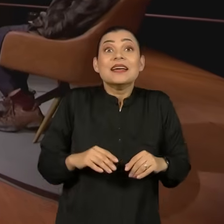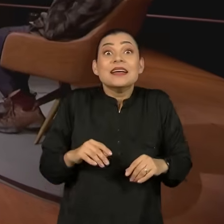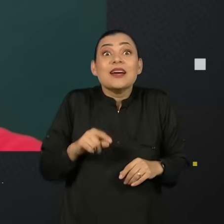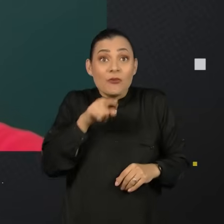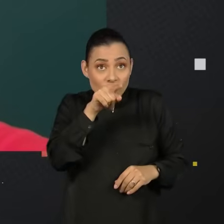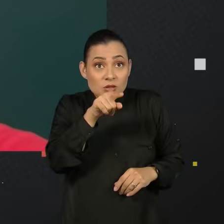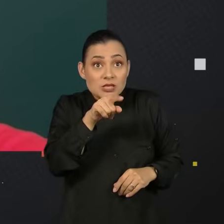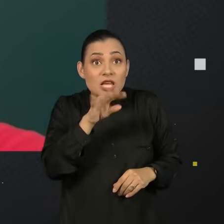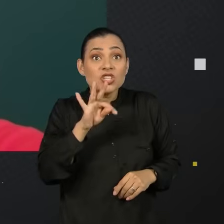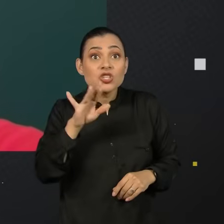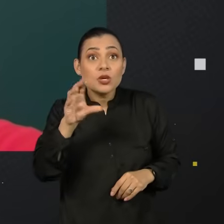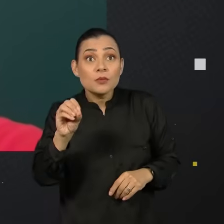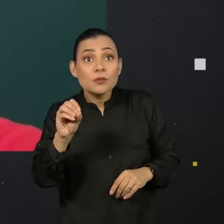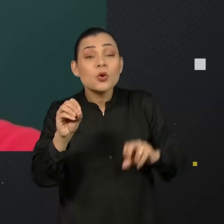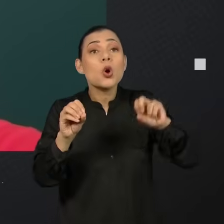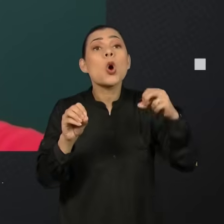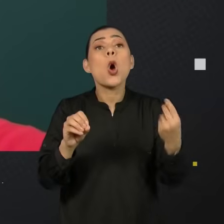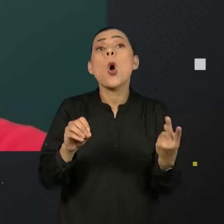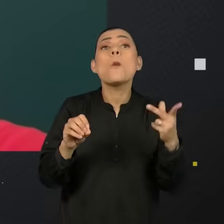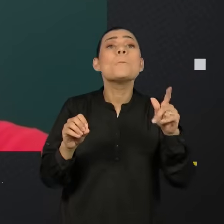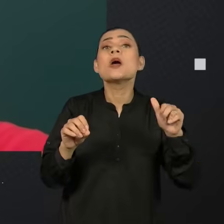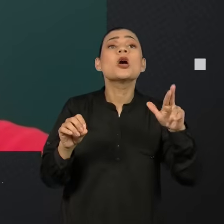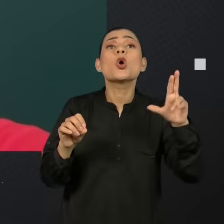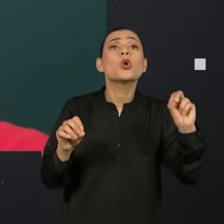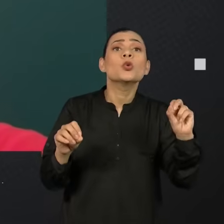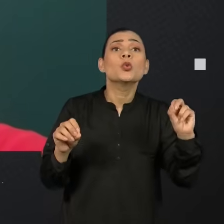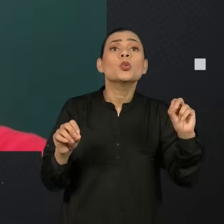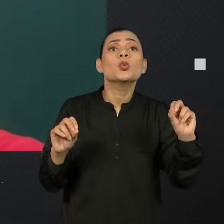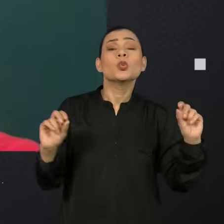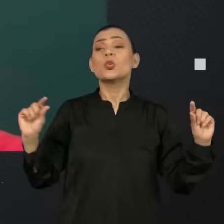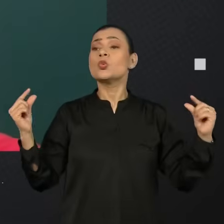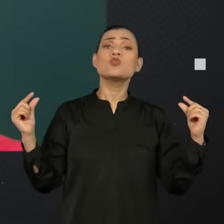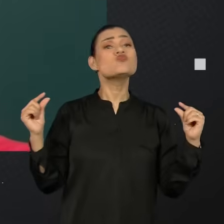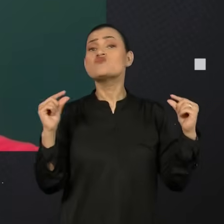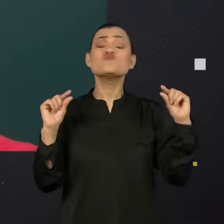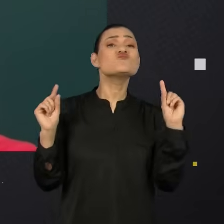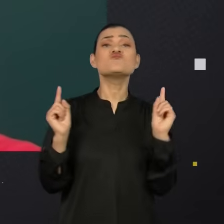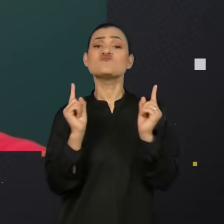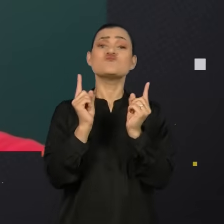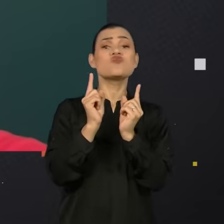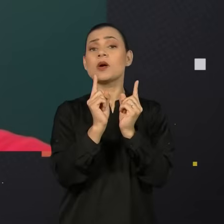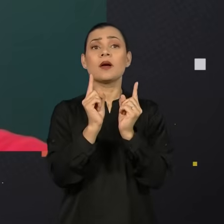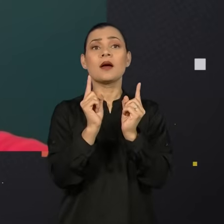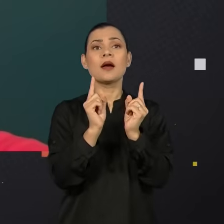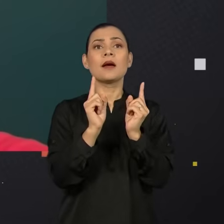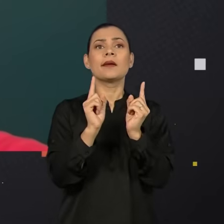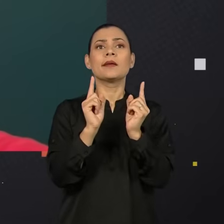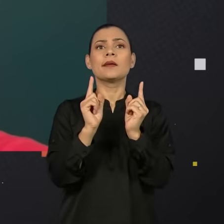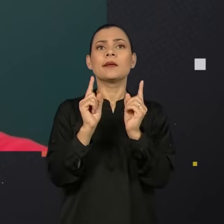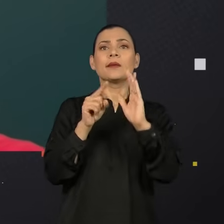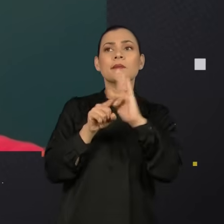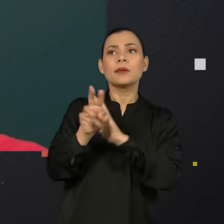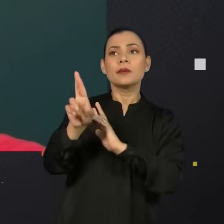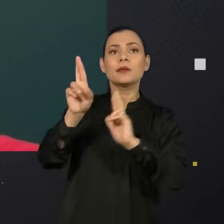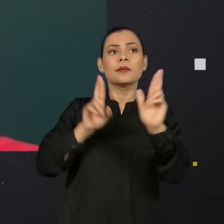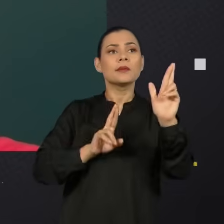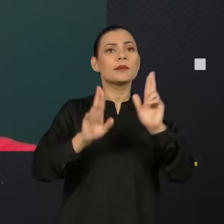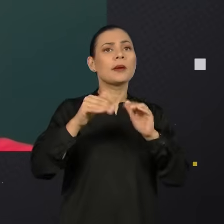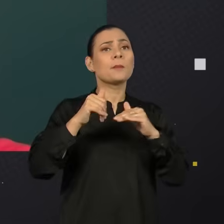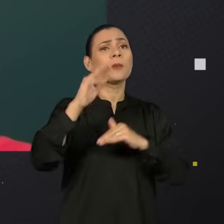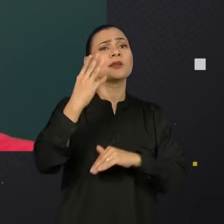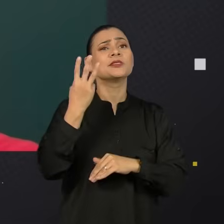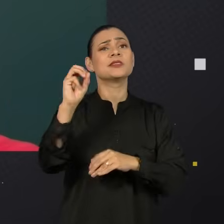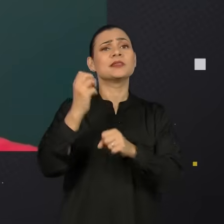Você é o Tíbio ou o Perônio? Essa é uma pergunta que eu respondo há mais de 30